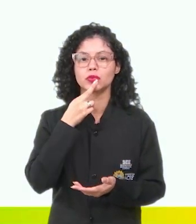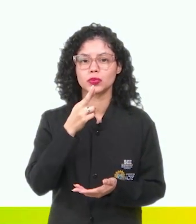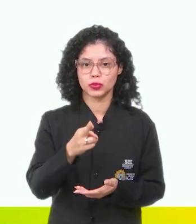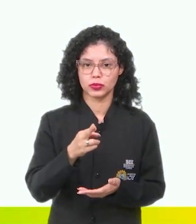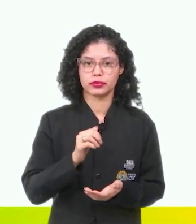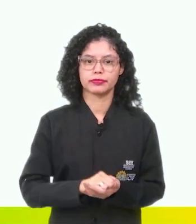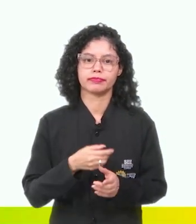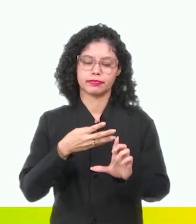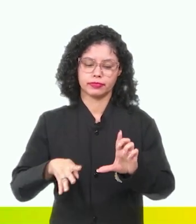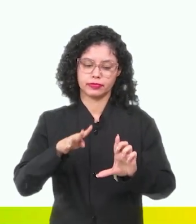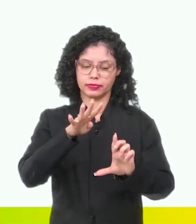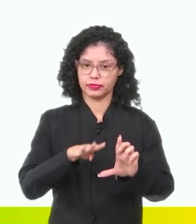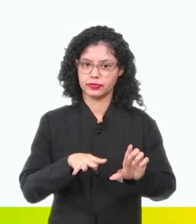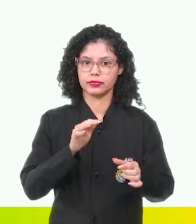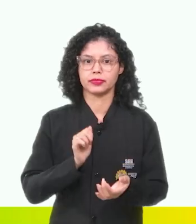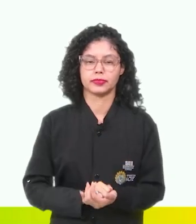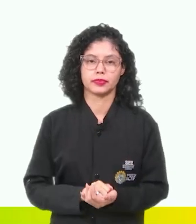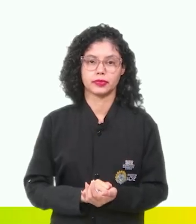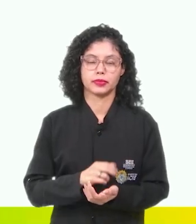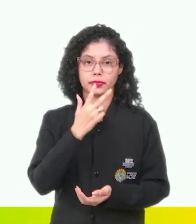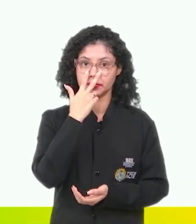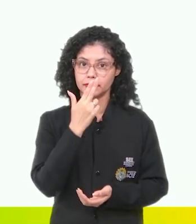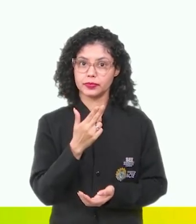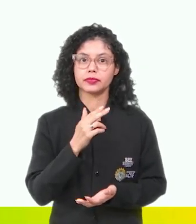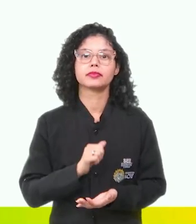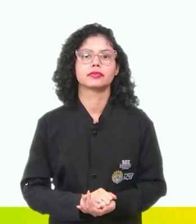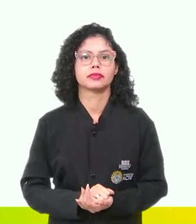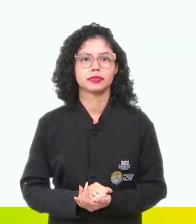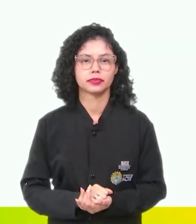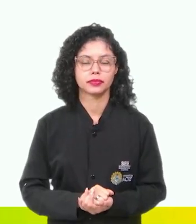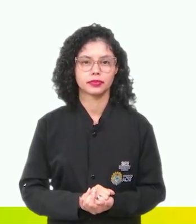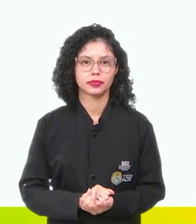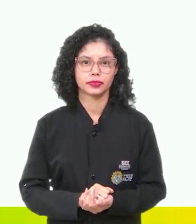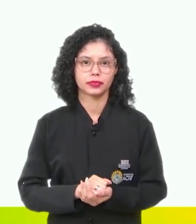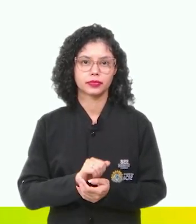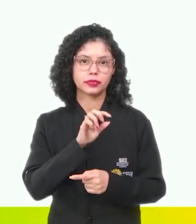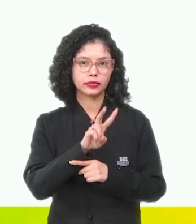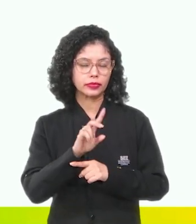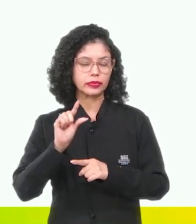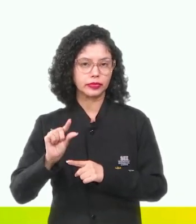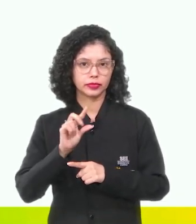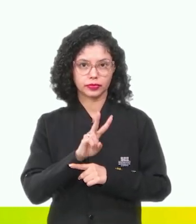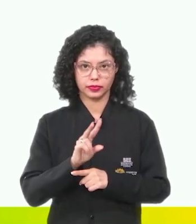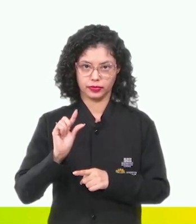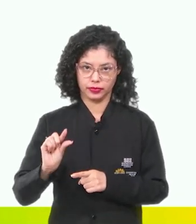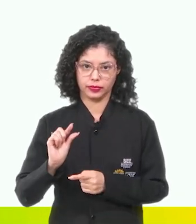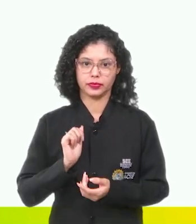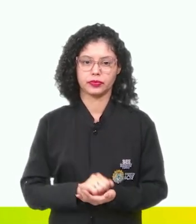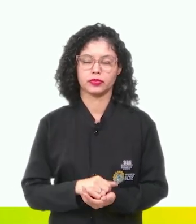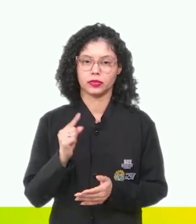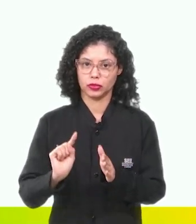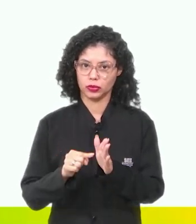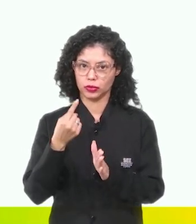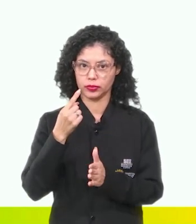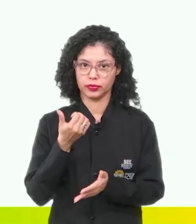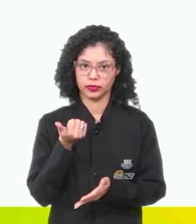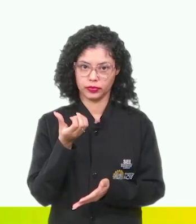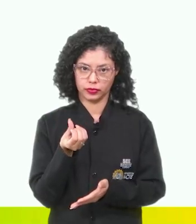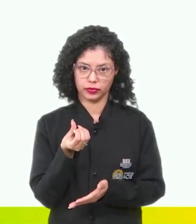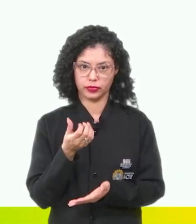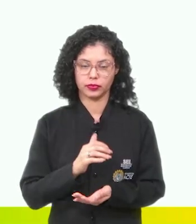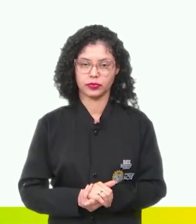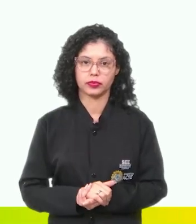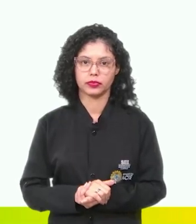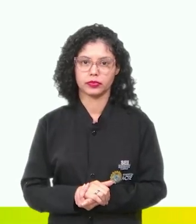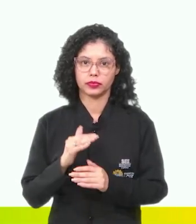daquele quadro. Vai aparecer essas vezes aqui, ó, Vzão, Vzão, Rzão, Rzão, vai aparecer uma vez de 16. E aí